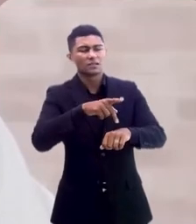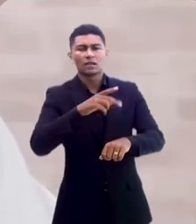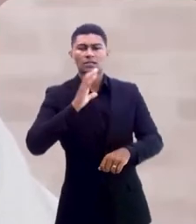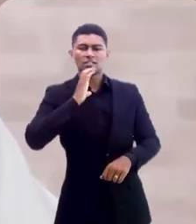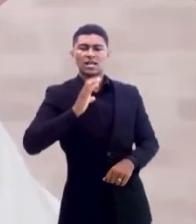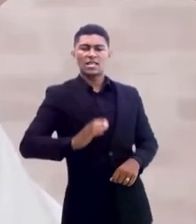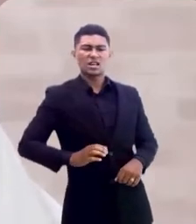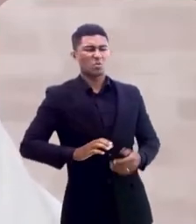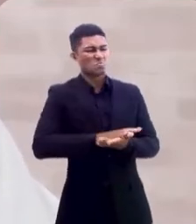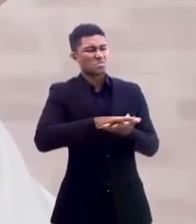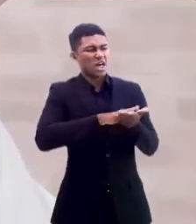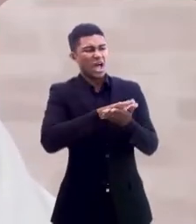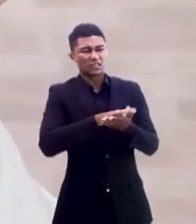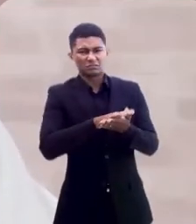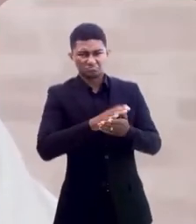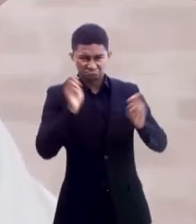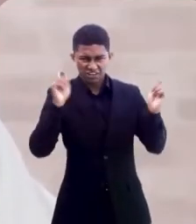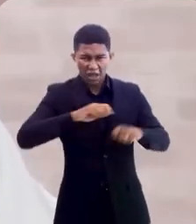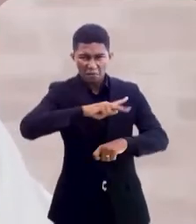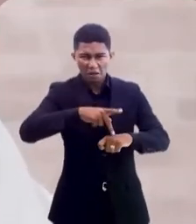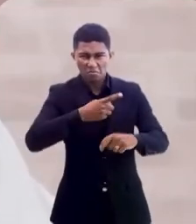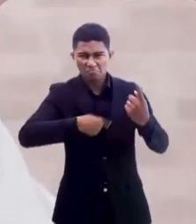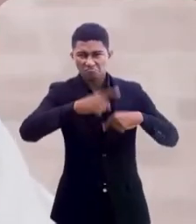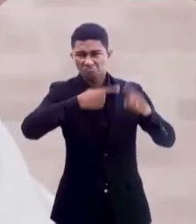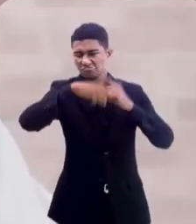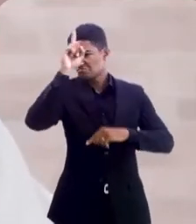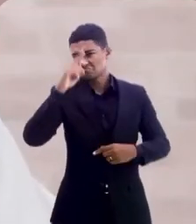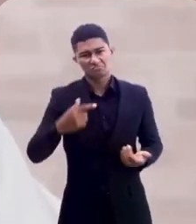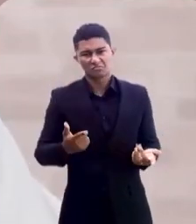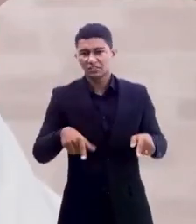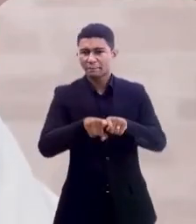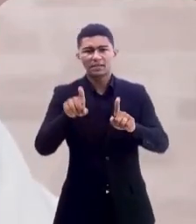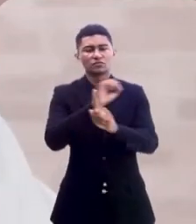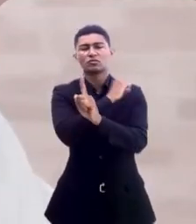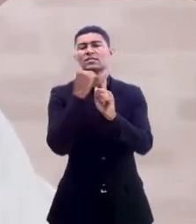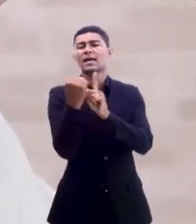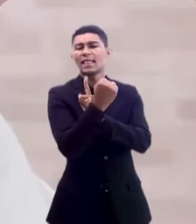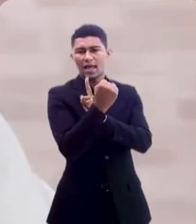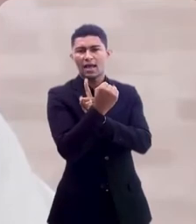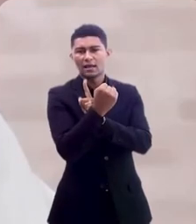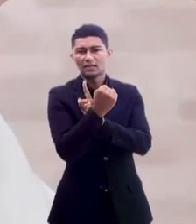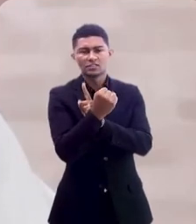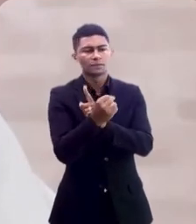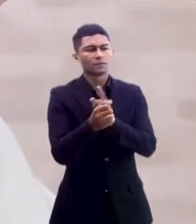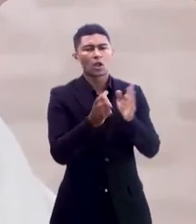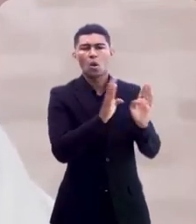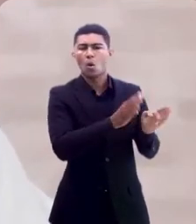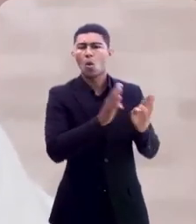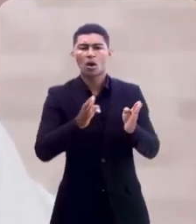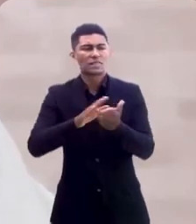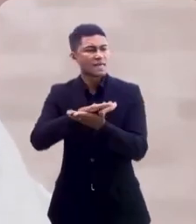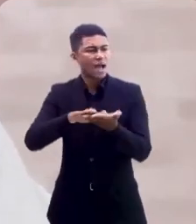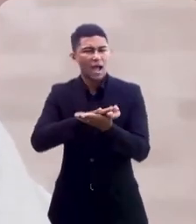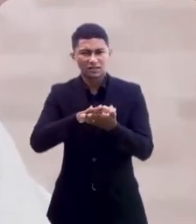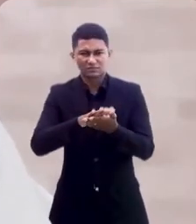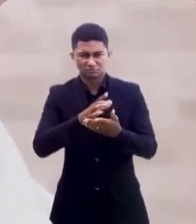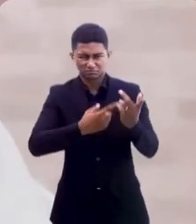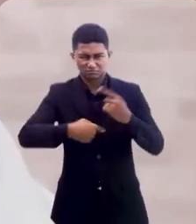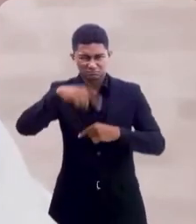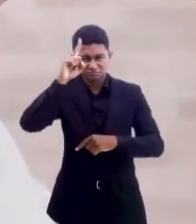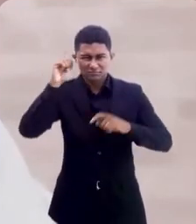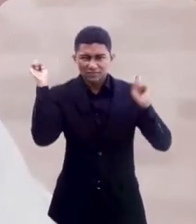cidadão, não existe sociedade que consiga o progresso sem